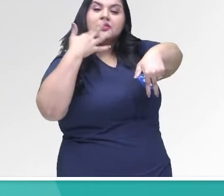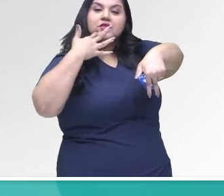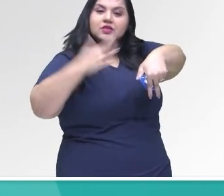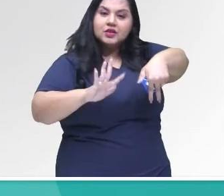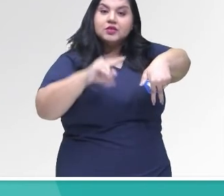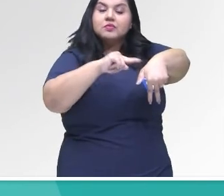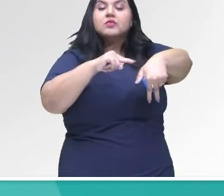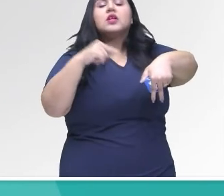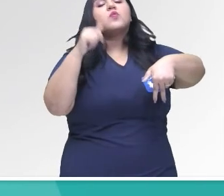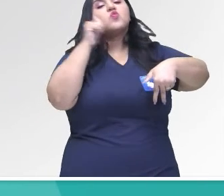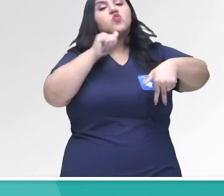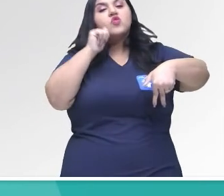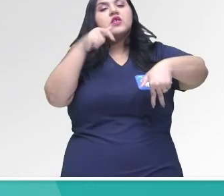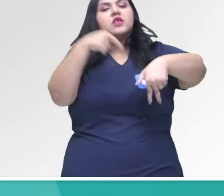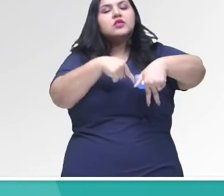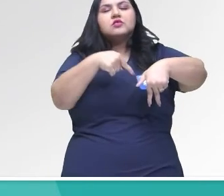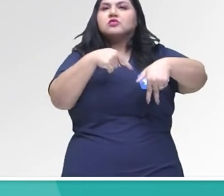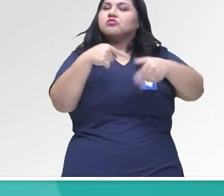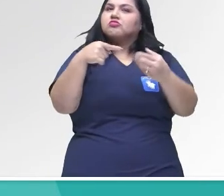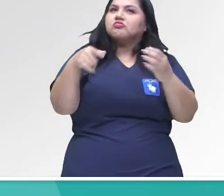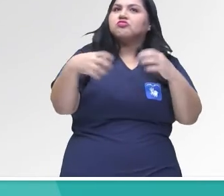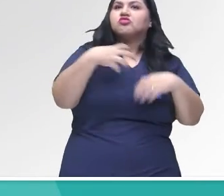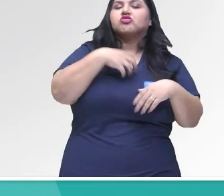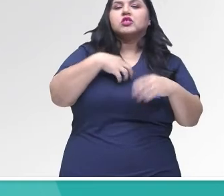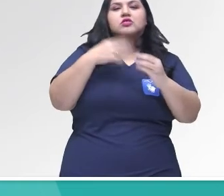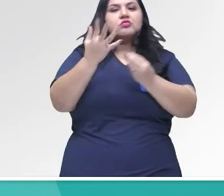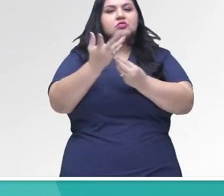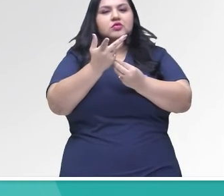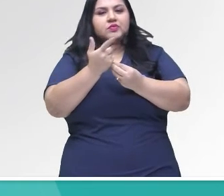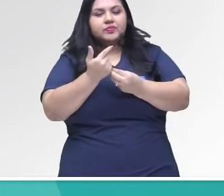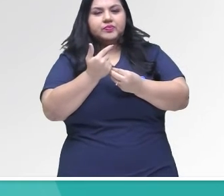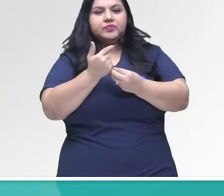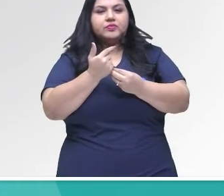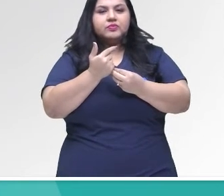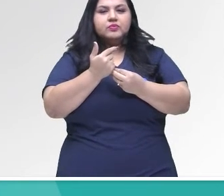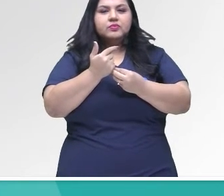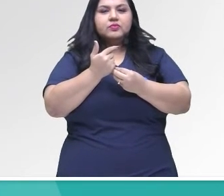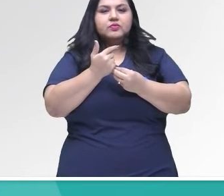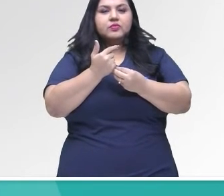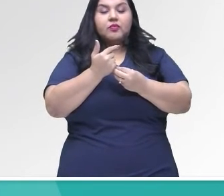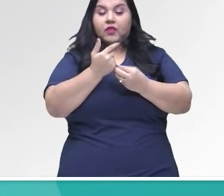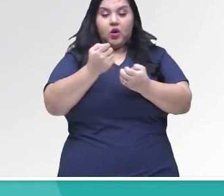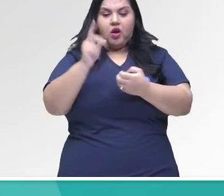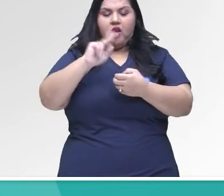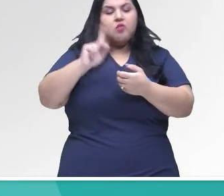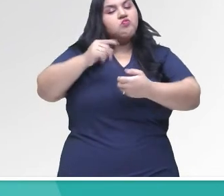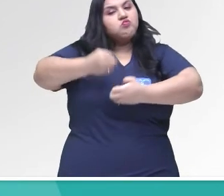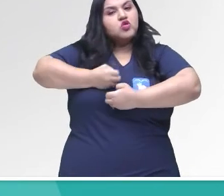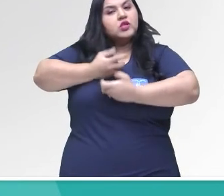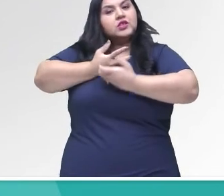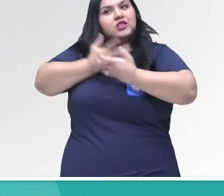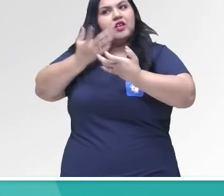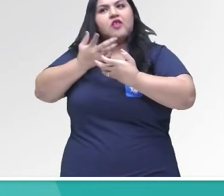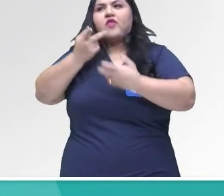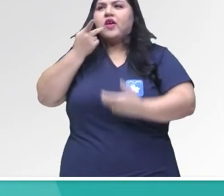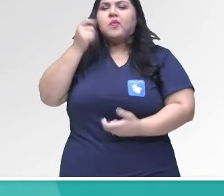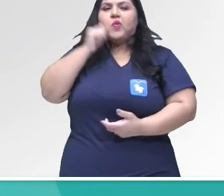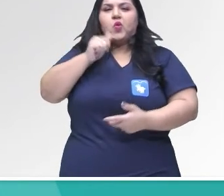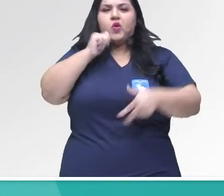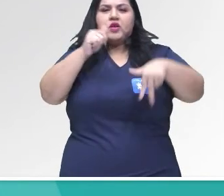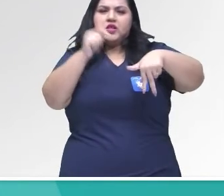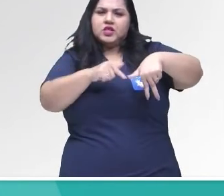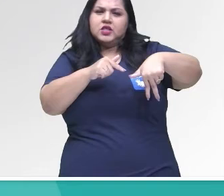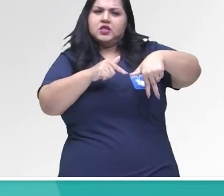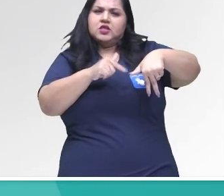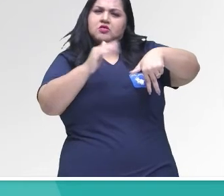de uma forma muito artística, não aquela poesia que diz que a mulher é pancadona,